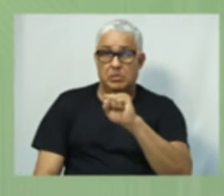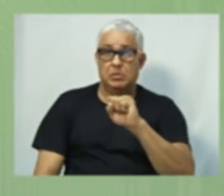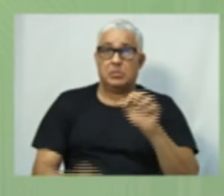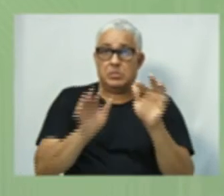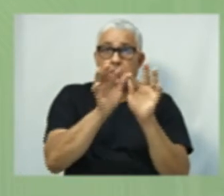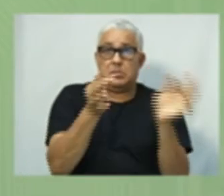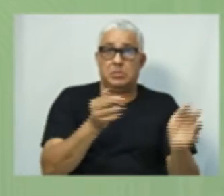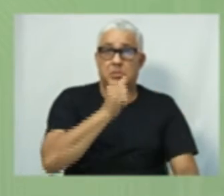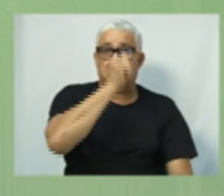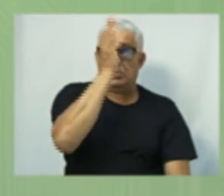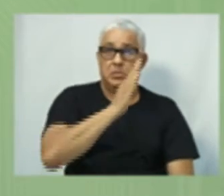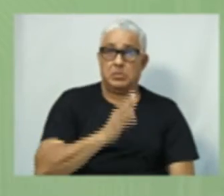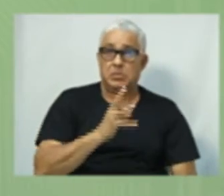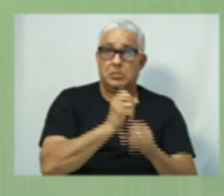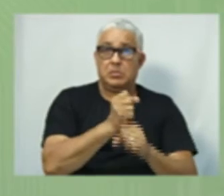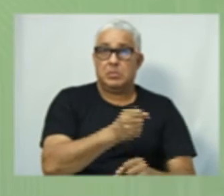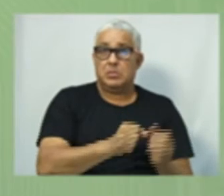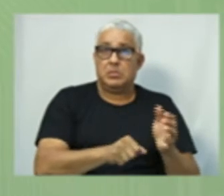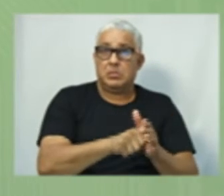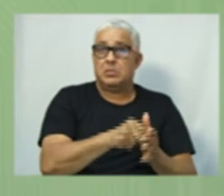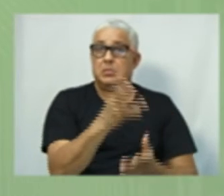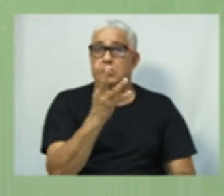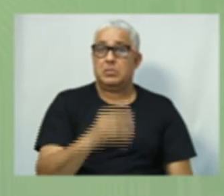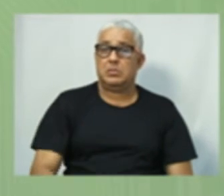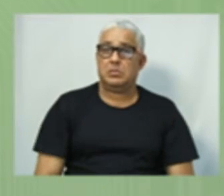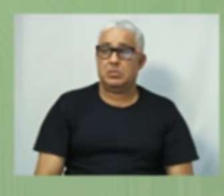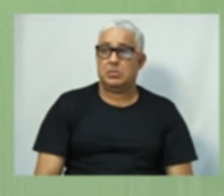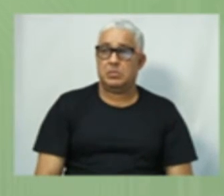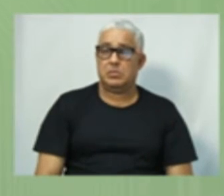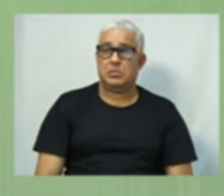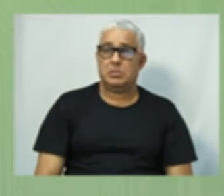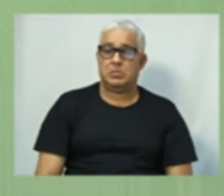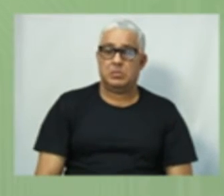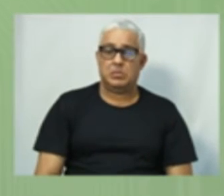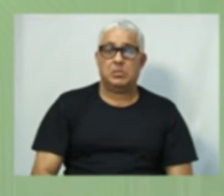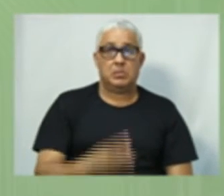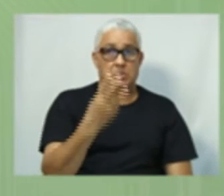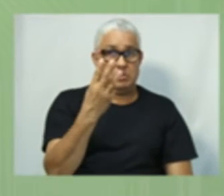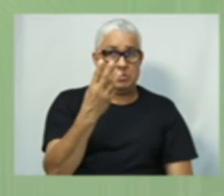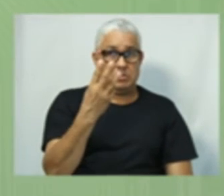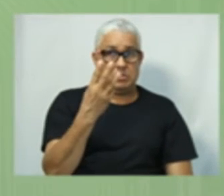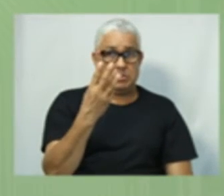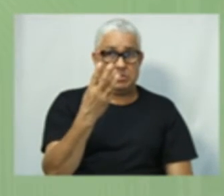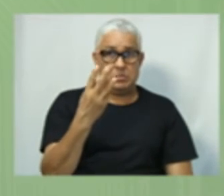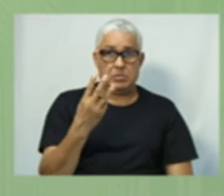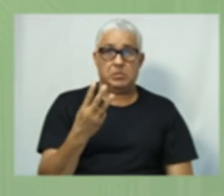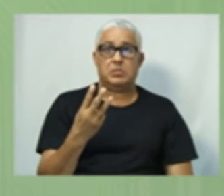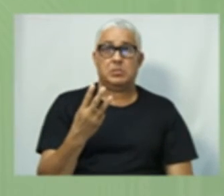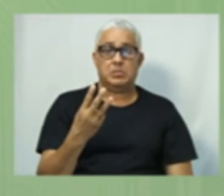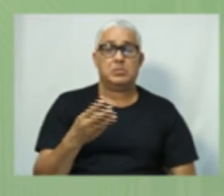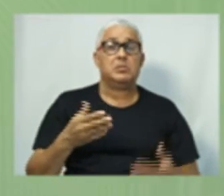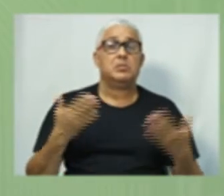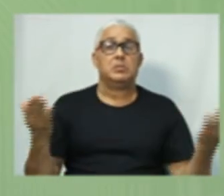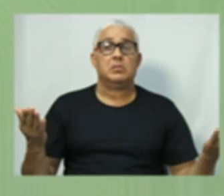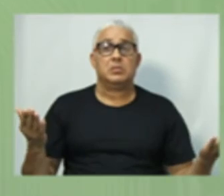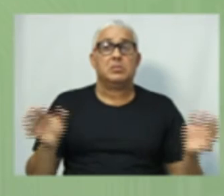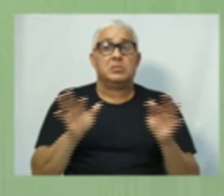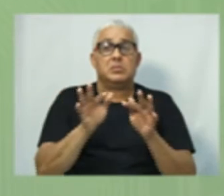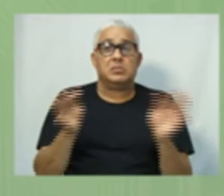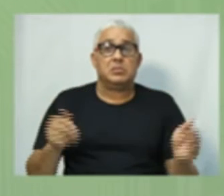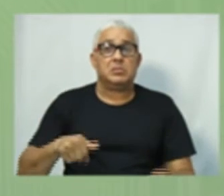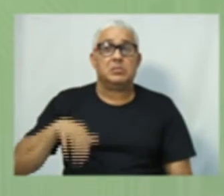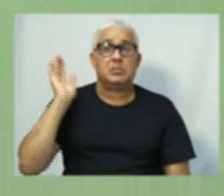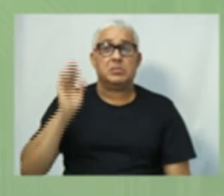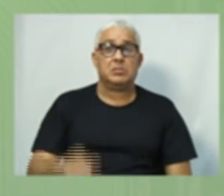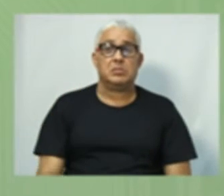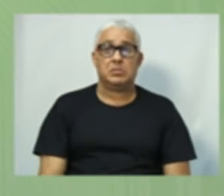Nacional você vai calcular quantas vezes? 3 vezes. Então, qual é o mais simples,